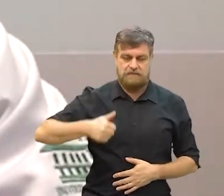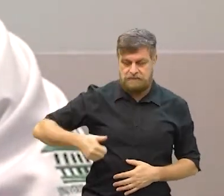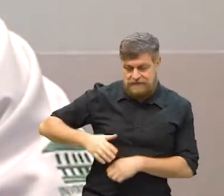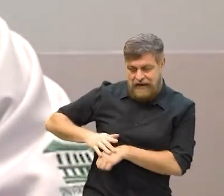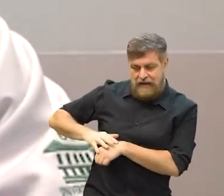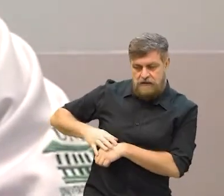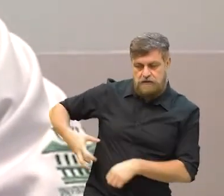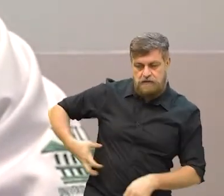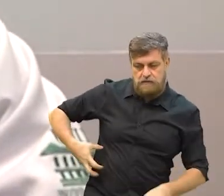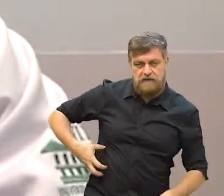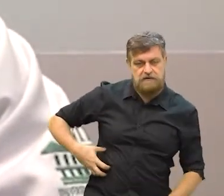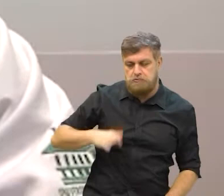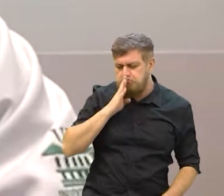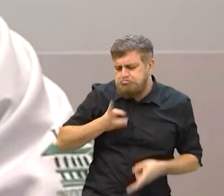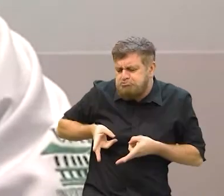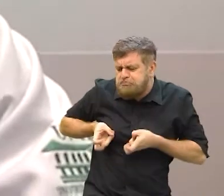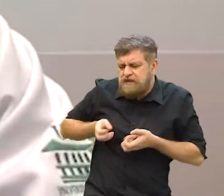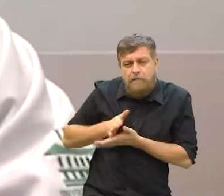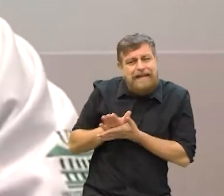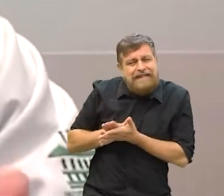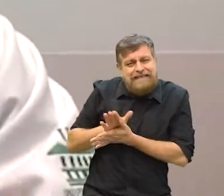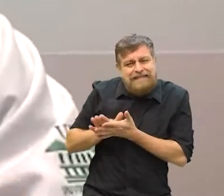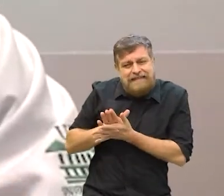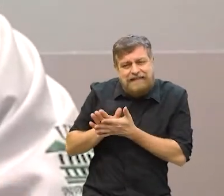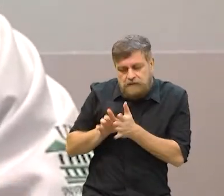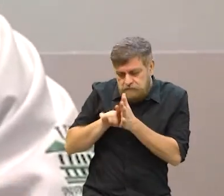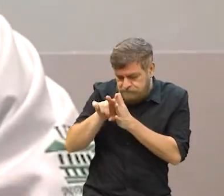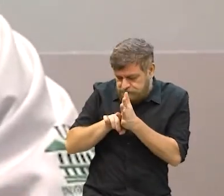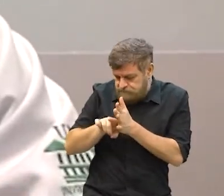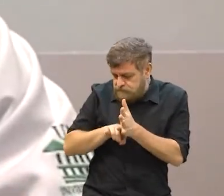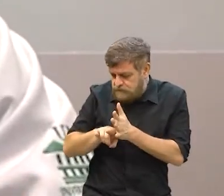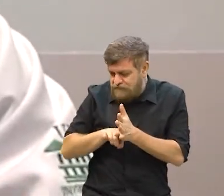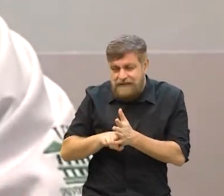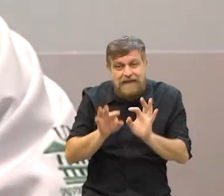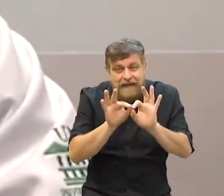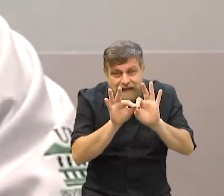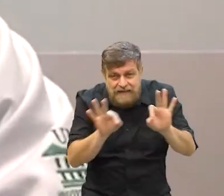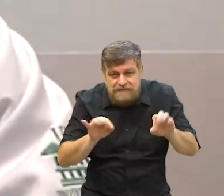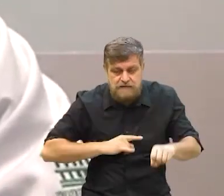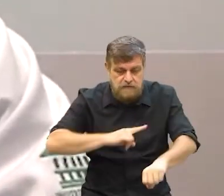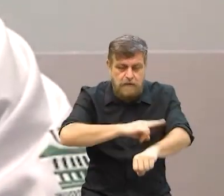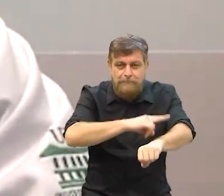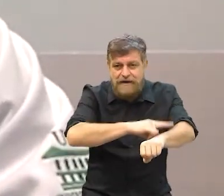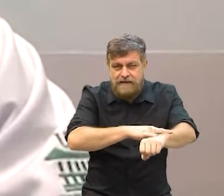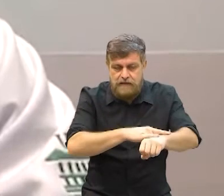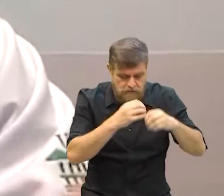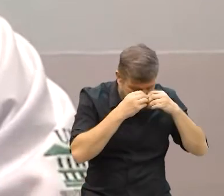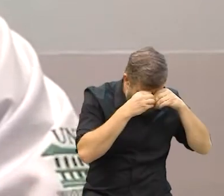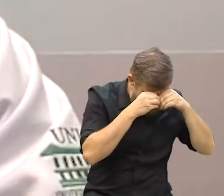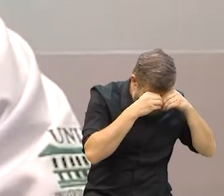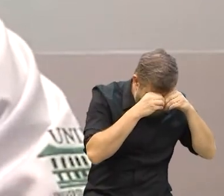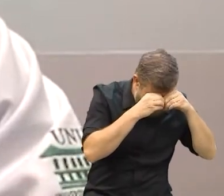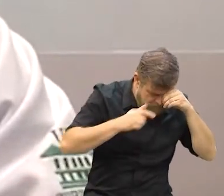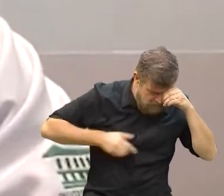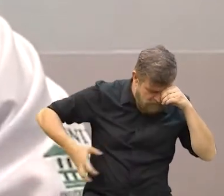doença, infelizmente, a grande maioria das vezes é silenciosa, vale a pena fazer exame. Esses exames são exames simples, né? Exame de urina simples, exame de